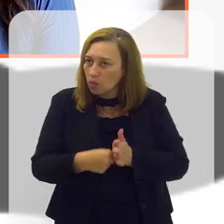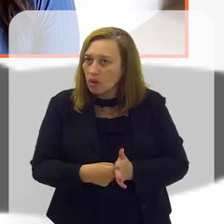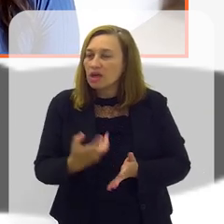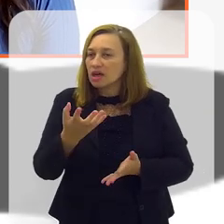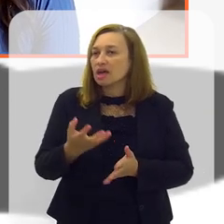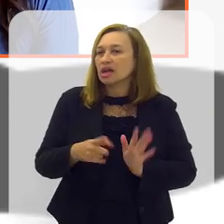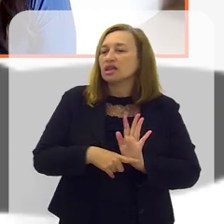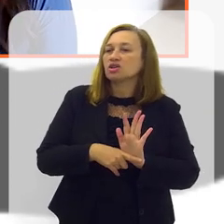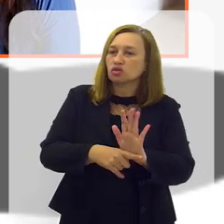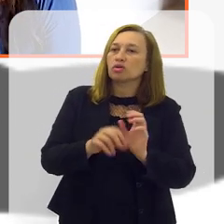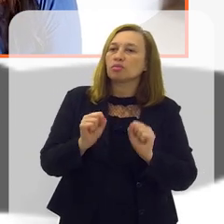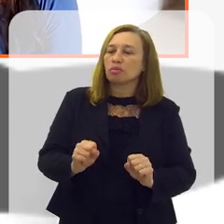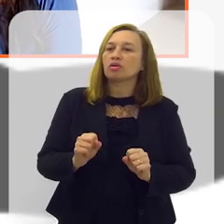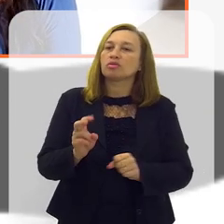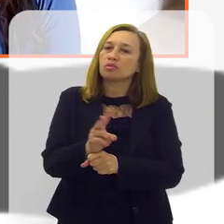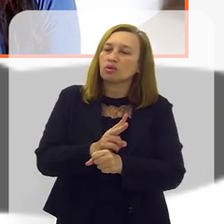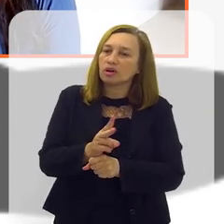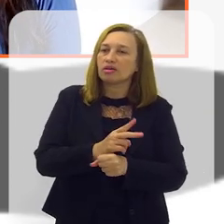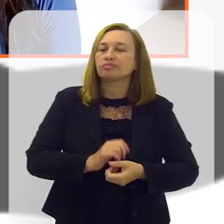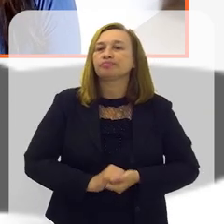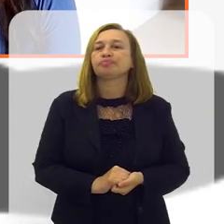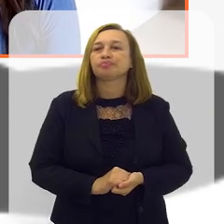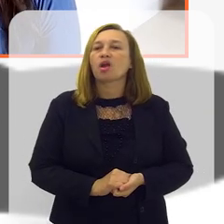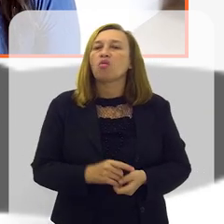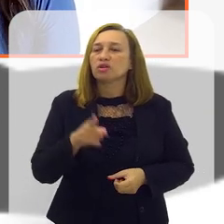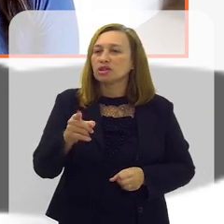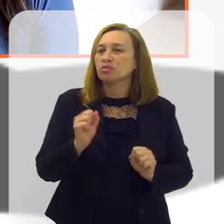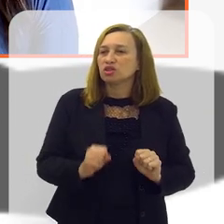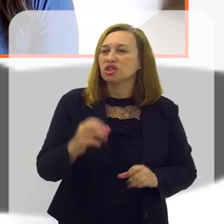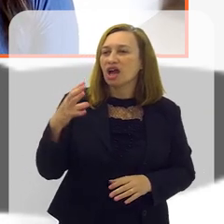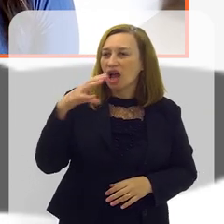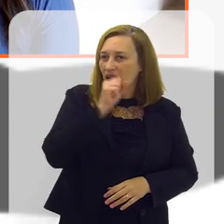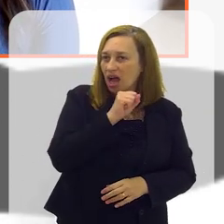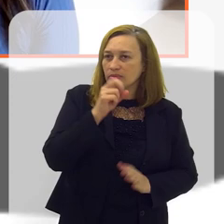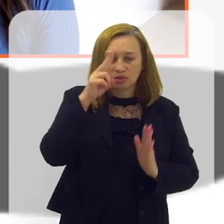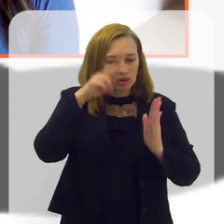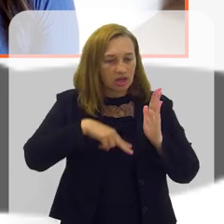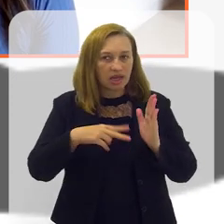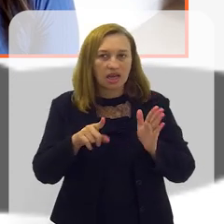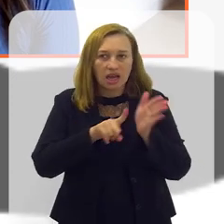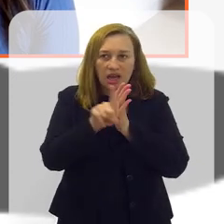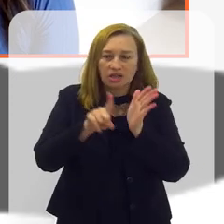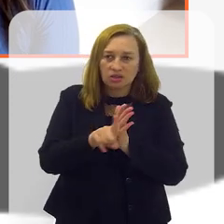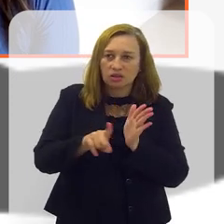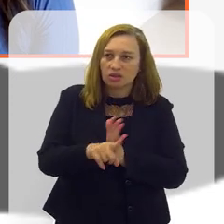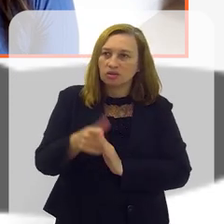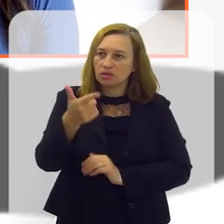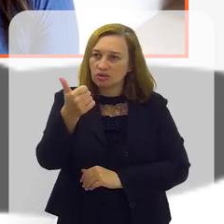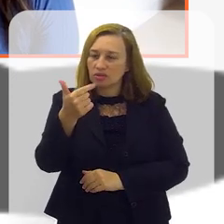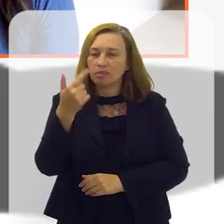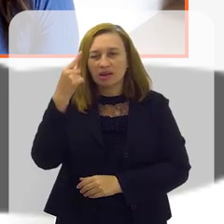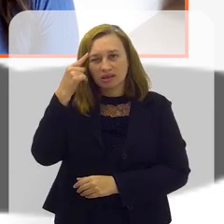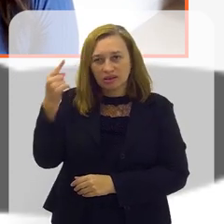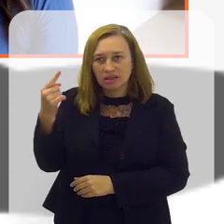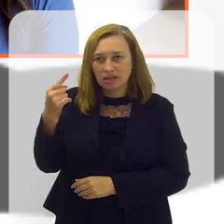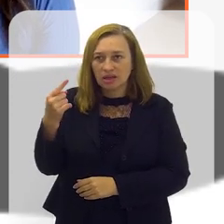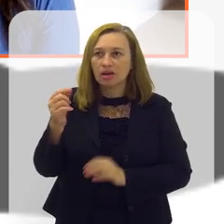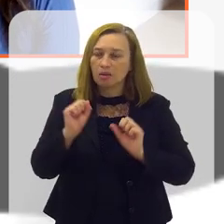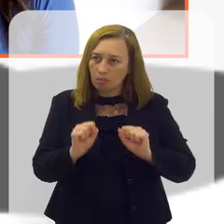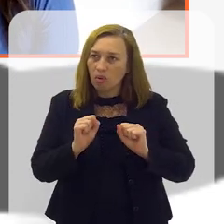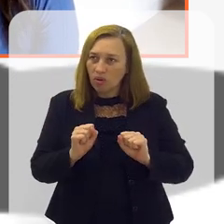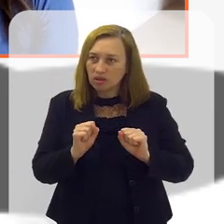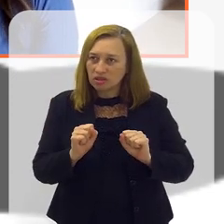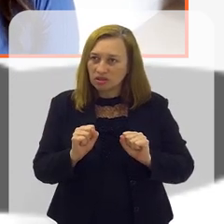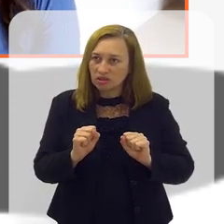identificando e reconhecendo e querendo ajuda, ela pode procurar. Você poderia rapidamente ler as 12 perguntas para que nós Sim.